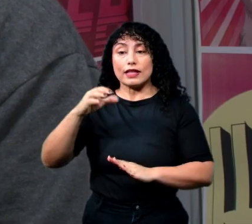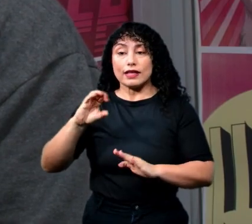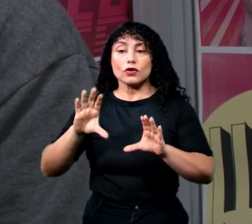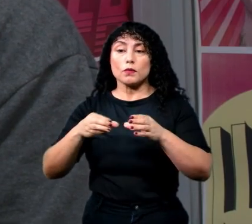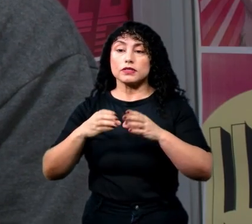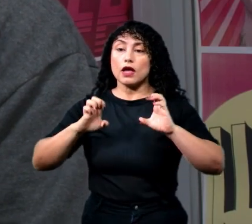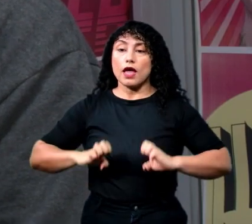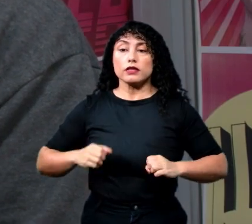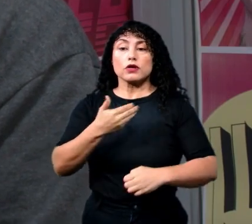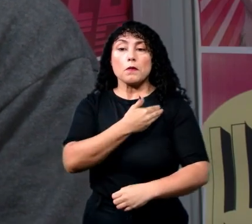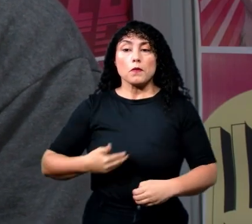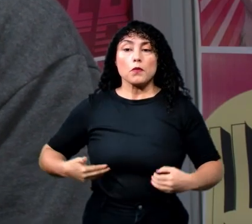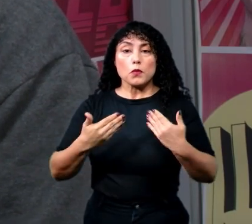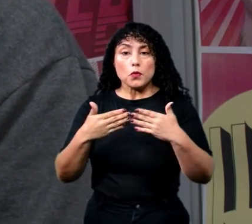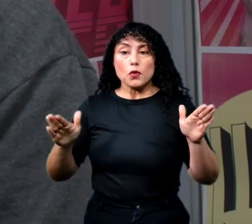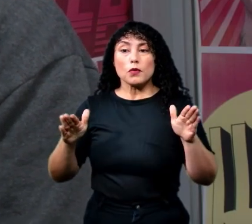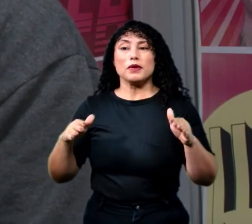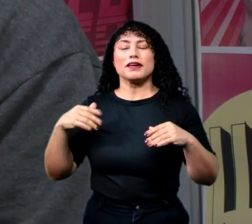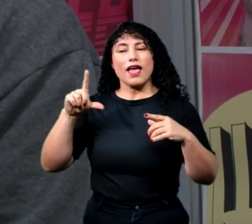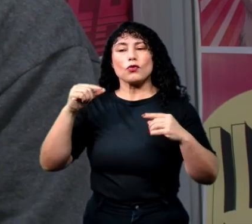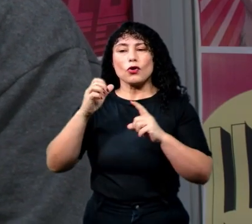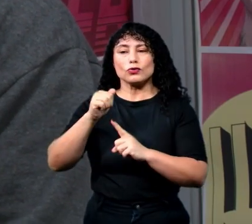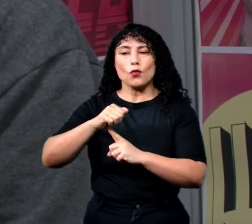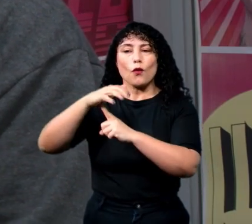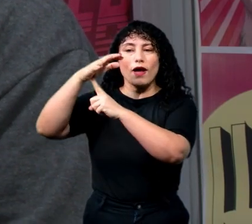comissão de ética pública, que é o nosso guarda-chuva, né,